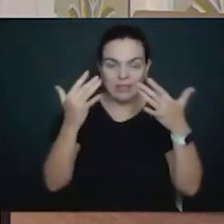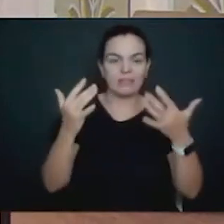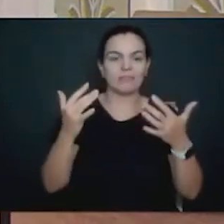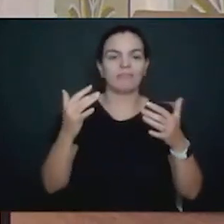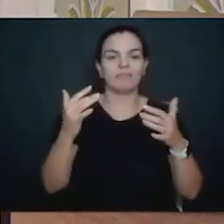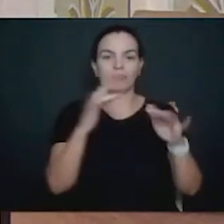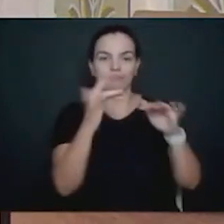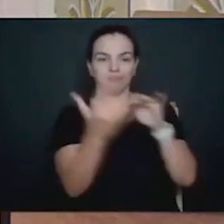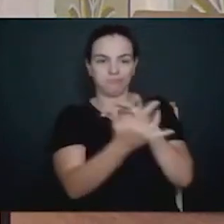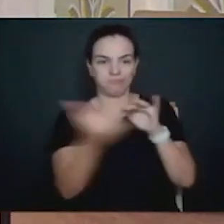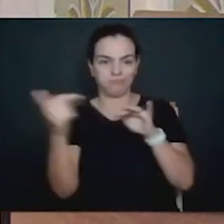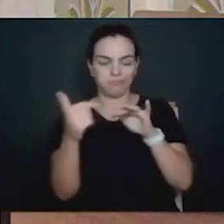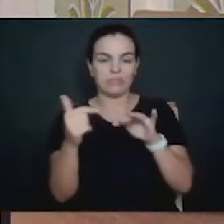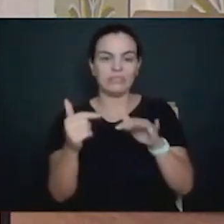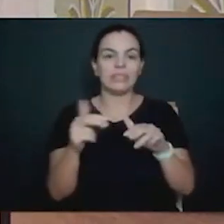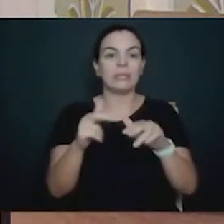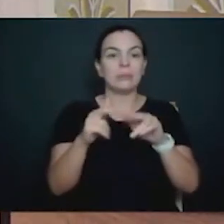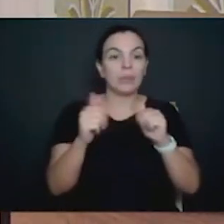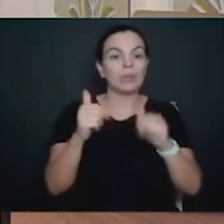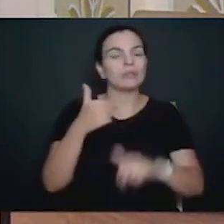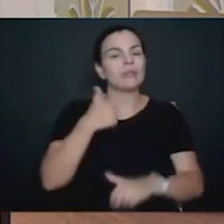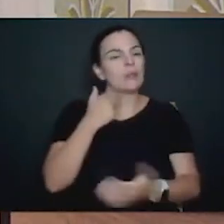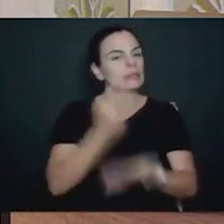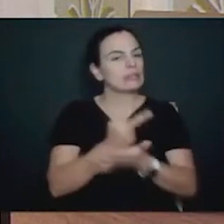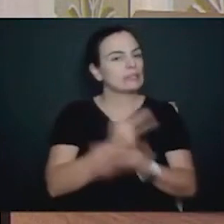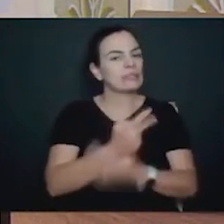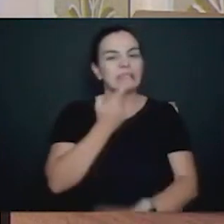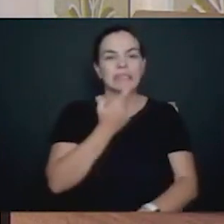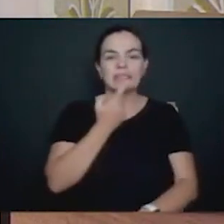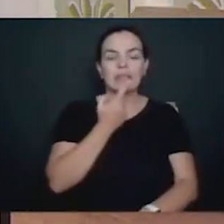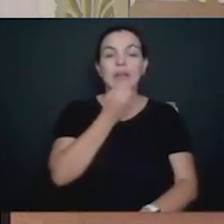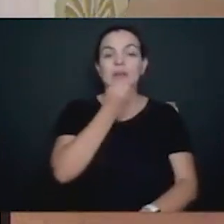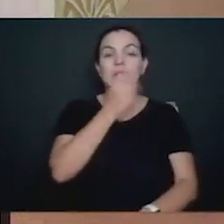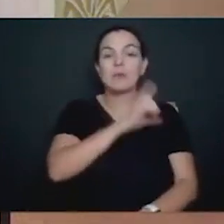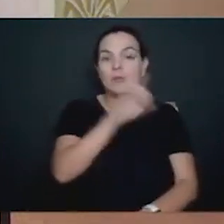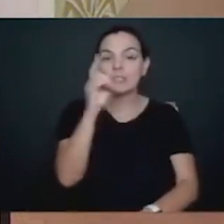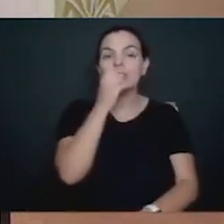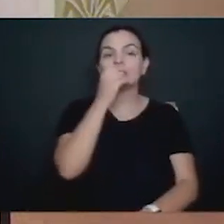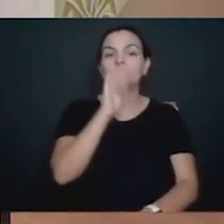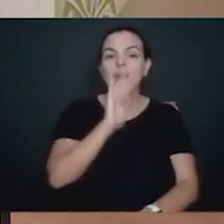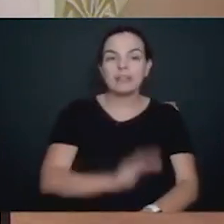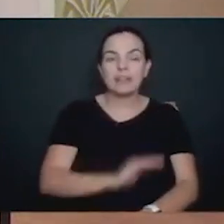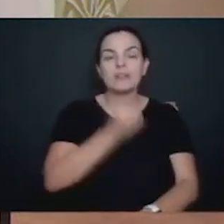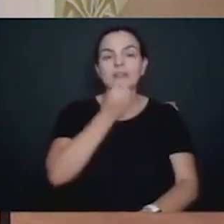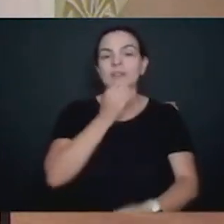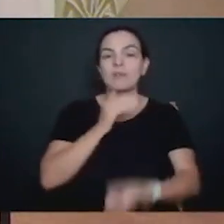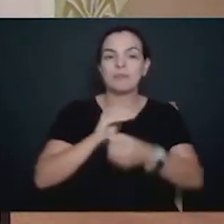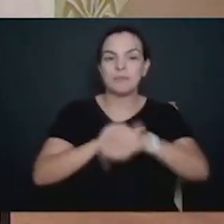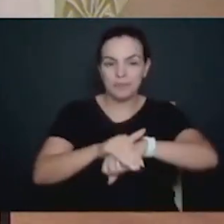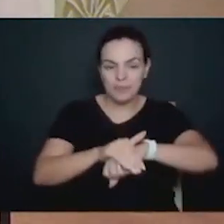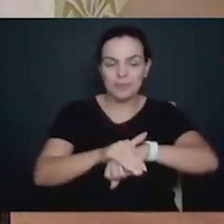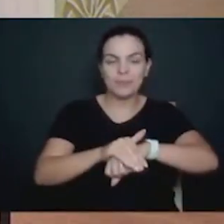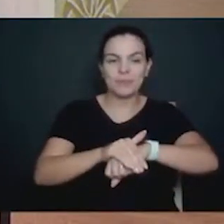comunicação por isso meu costume é sempre dizer um bom dia uma boa tarde uma boa noite